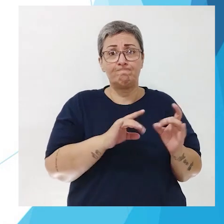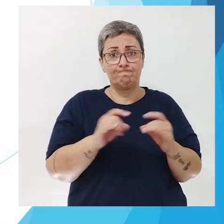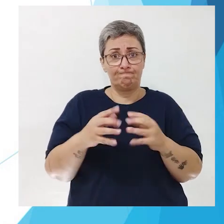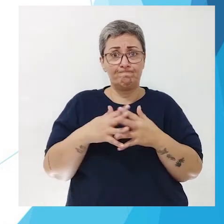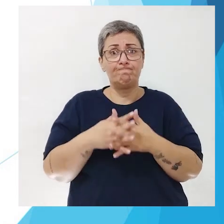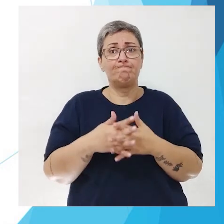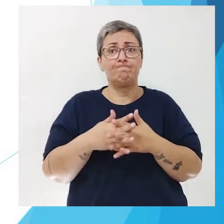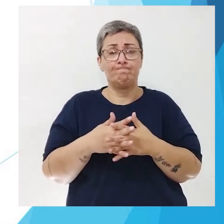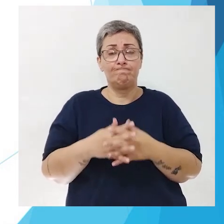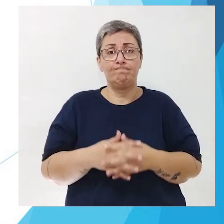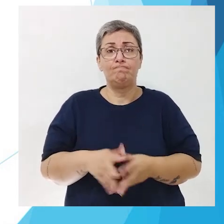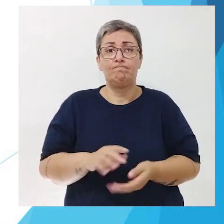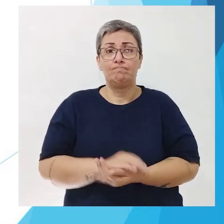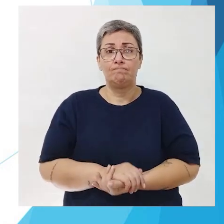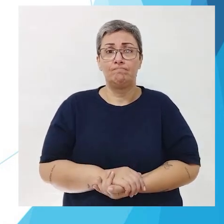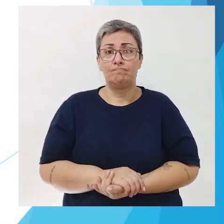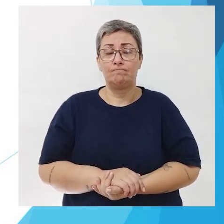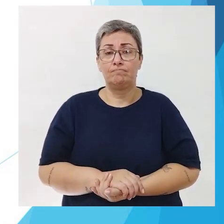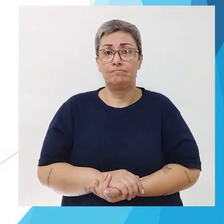né?